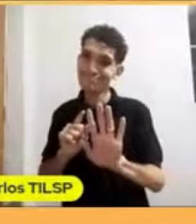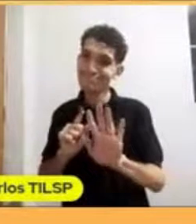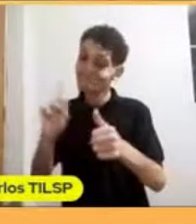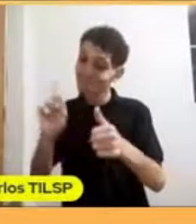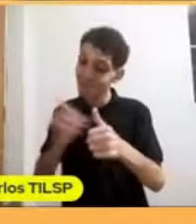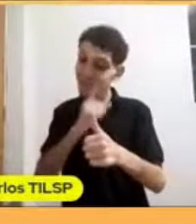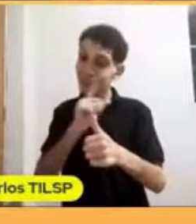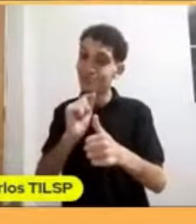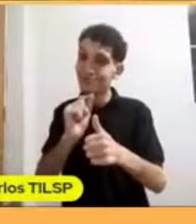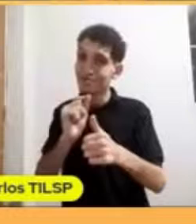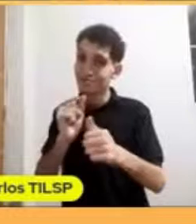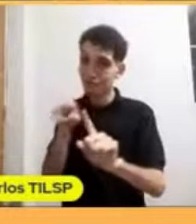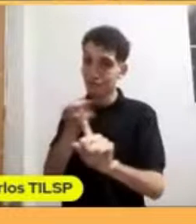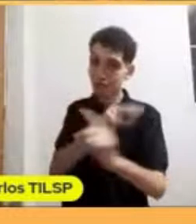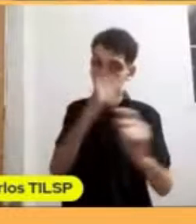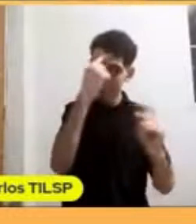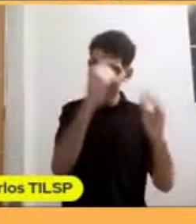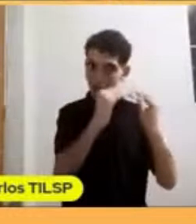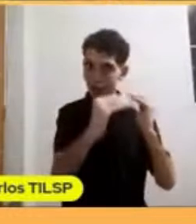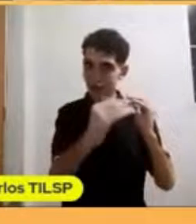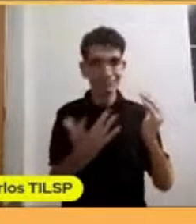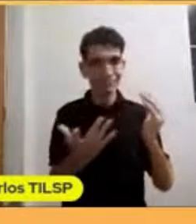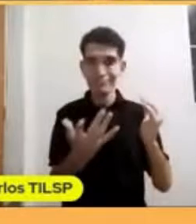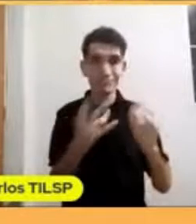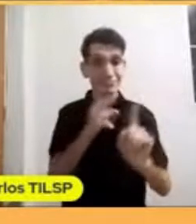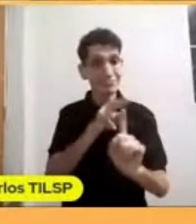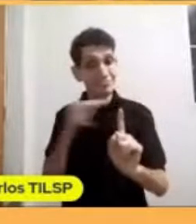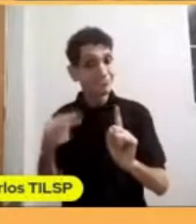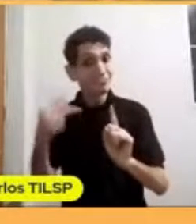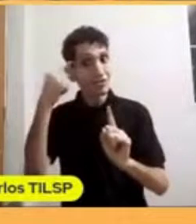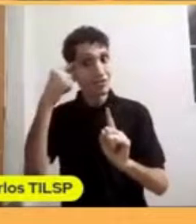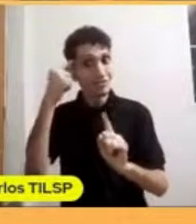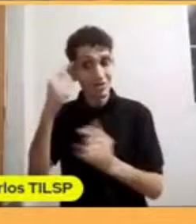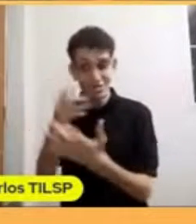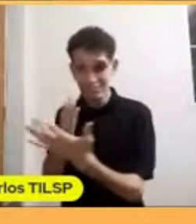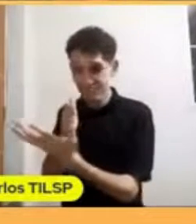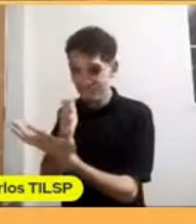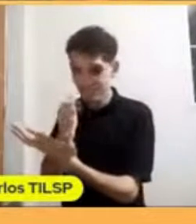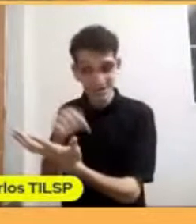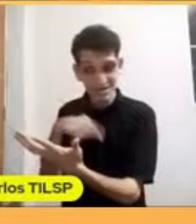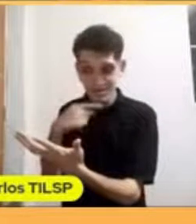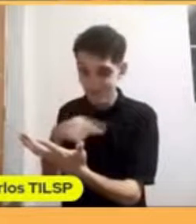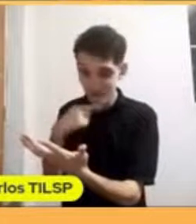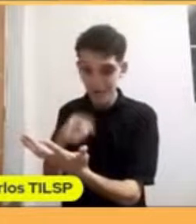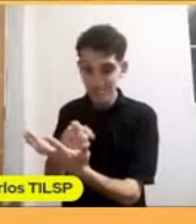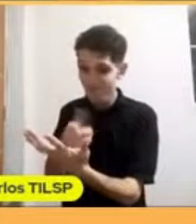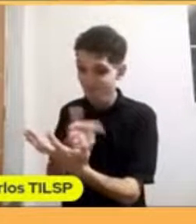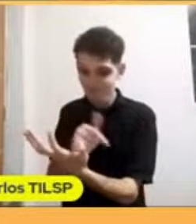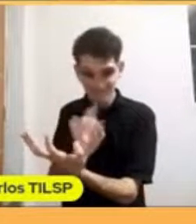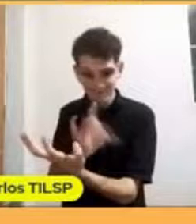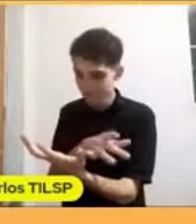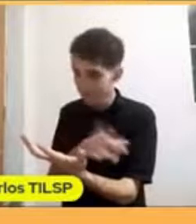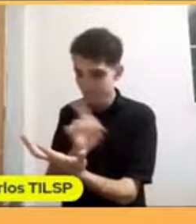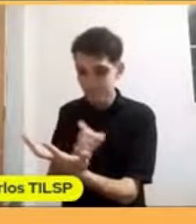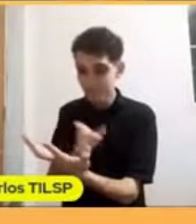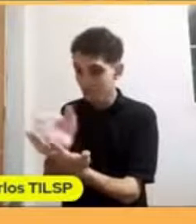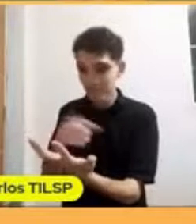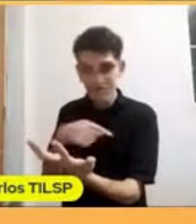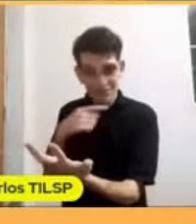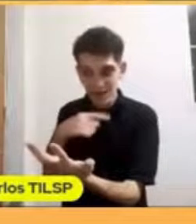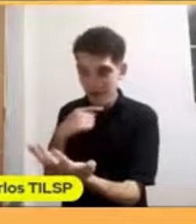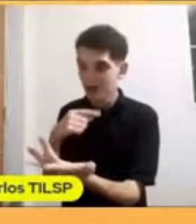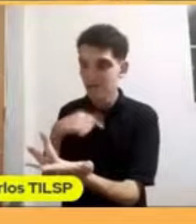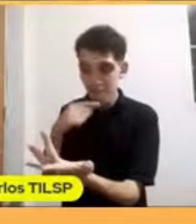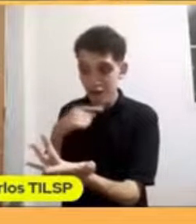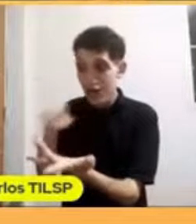pessoa, ela pensa em alternativas para que ela saia daquilo, para que ela consiga realmente resolver aquele problema. Então, eu trouxe um